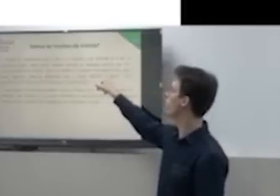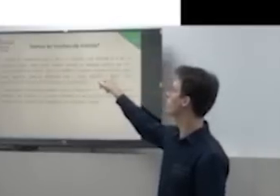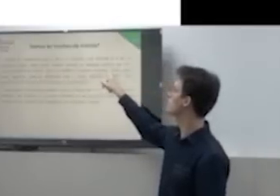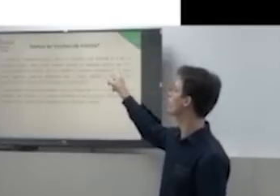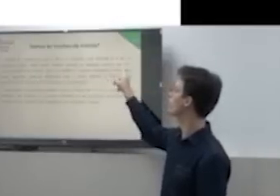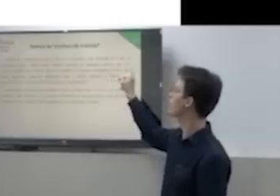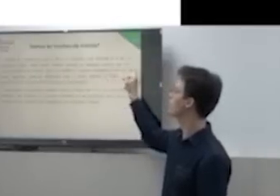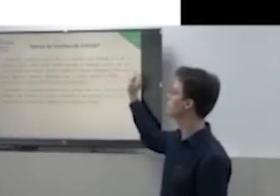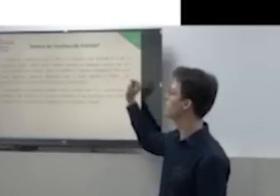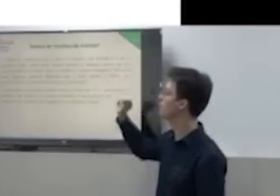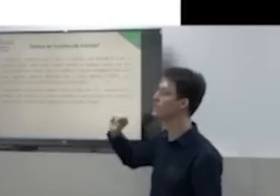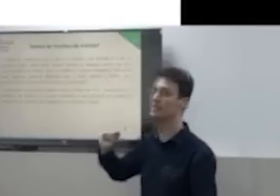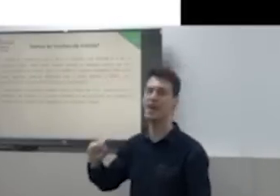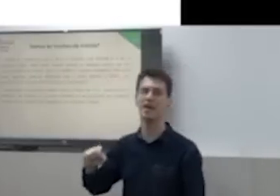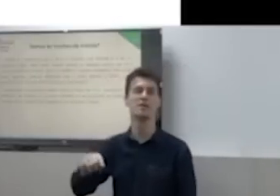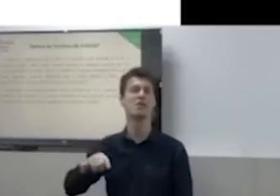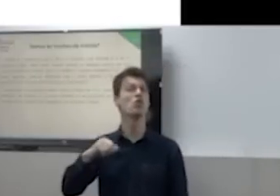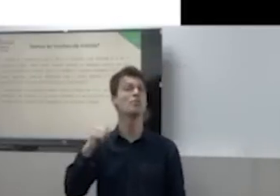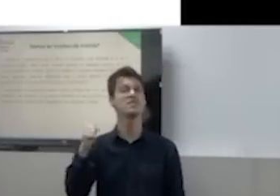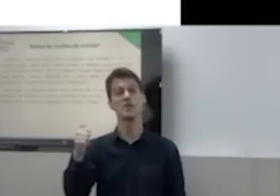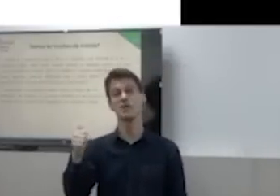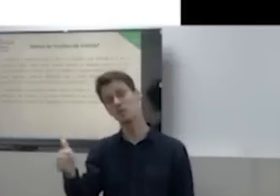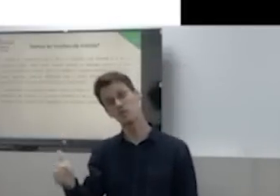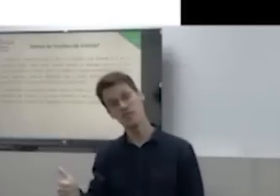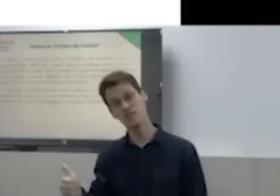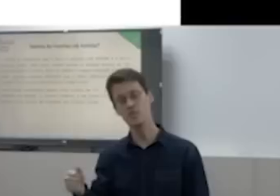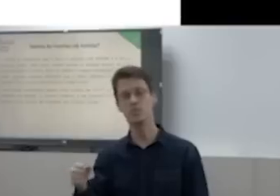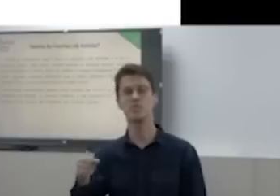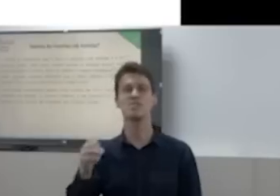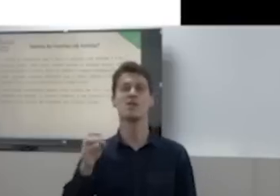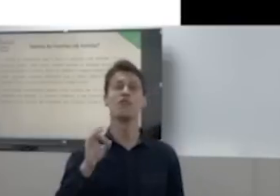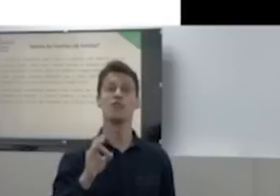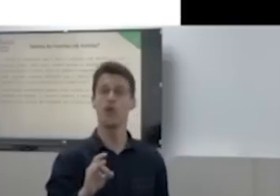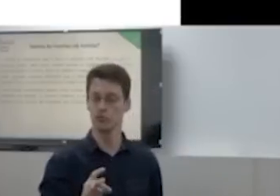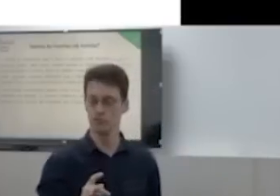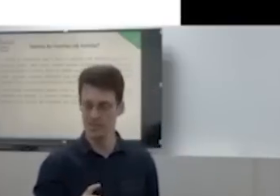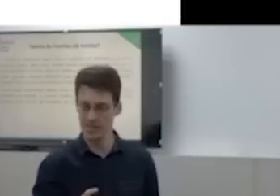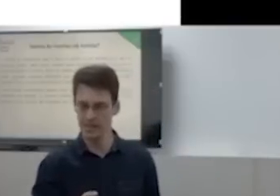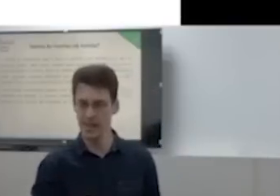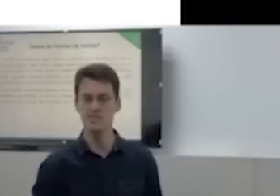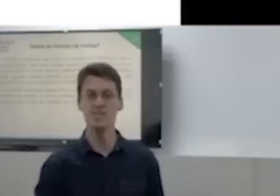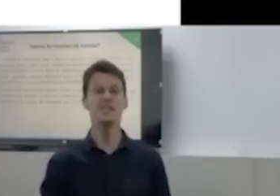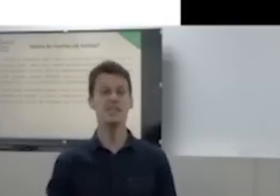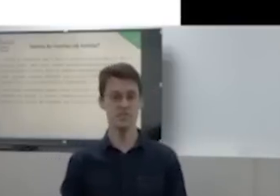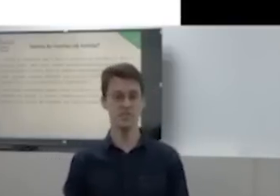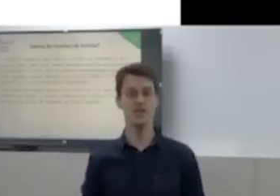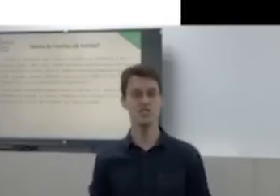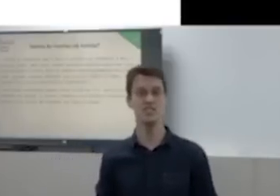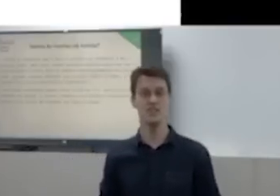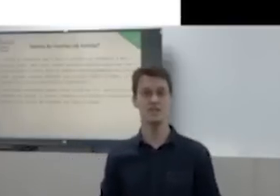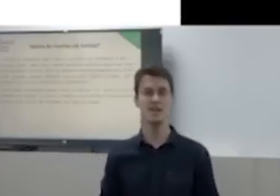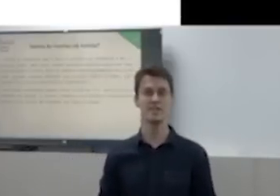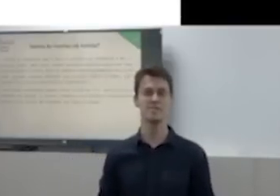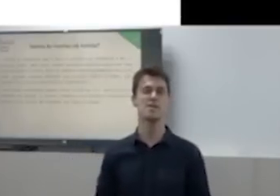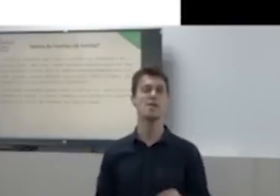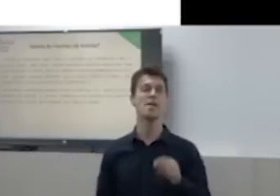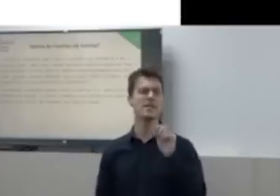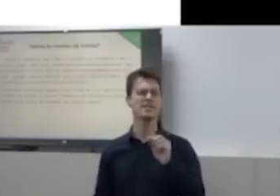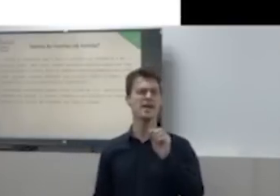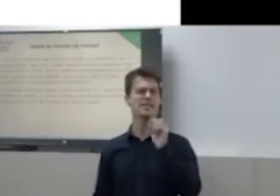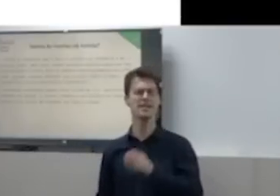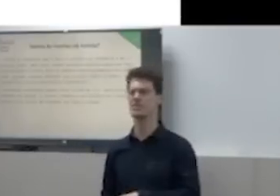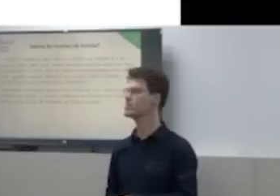disso, existem provas do formato esférico da Terra, como experimentos físicos, fotos de satélites e as viagens